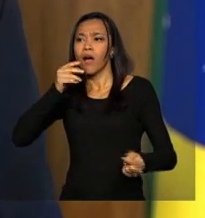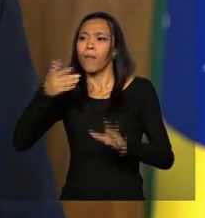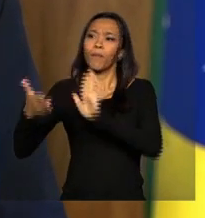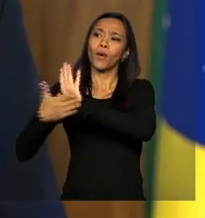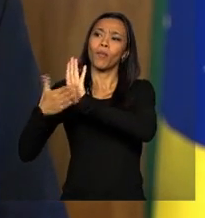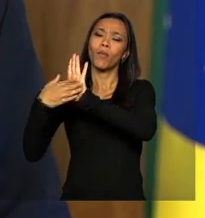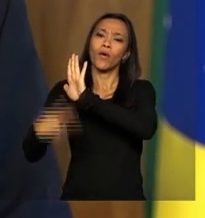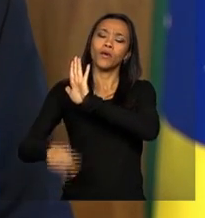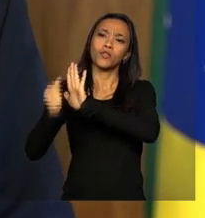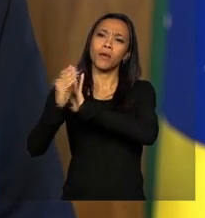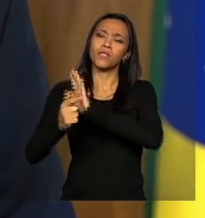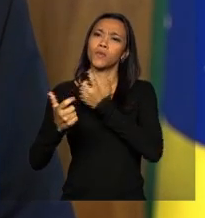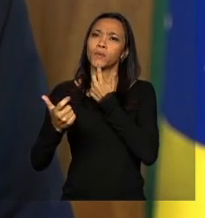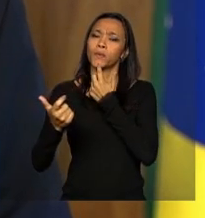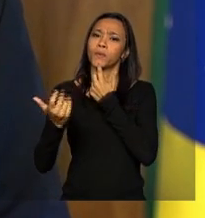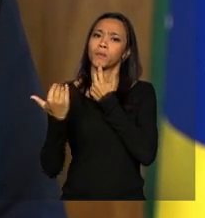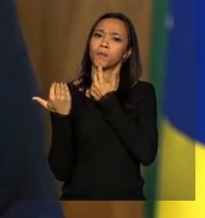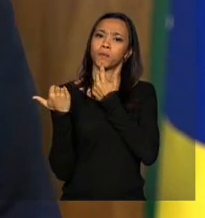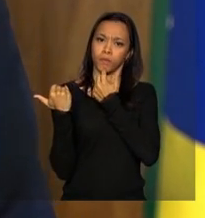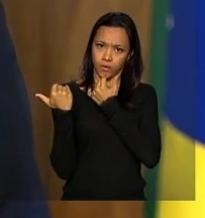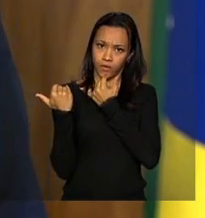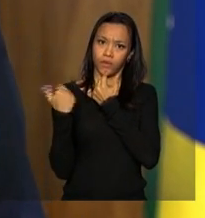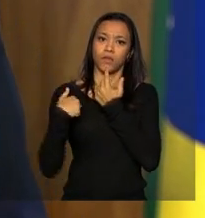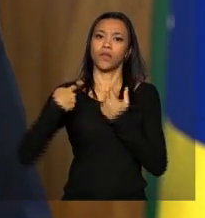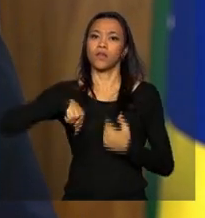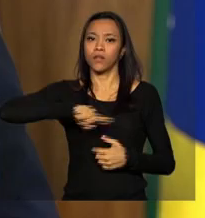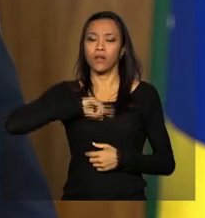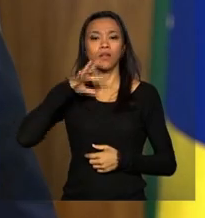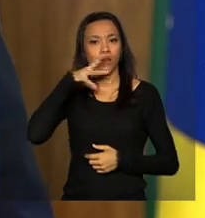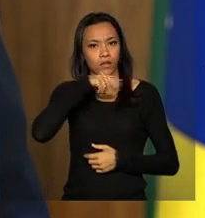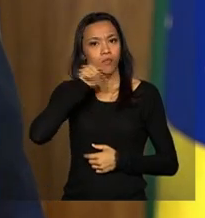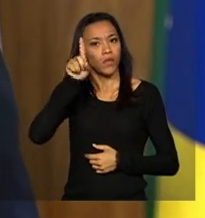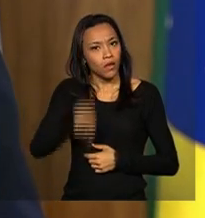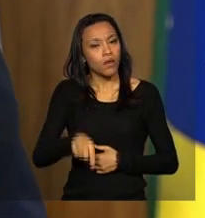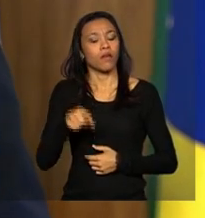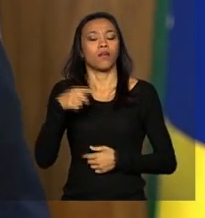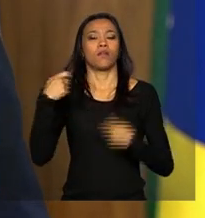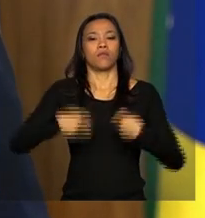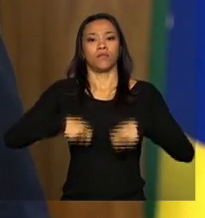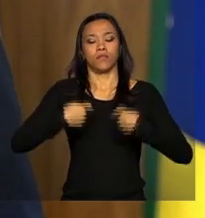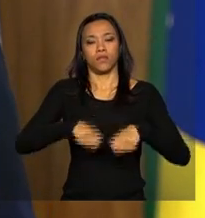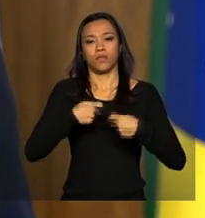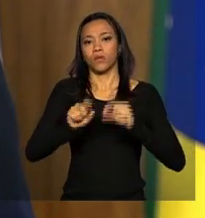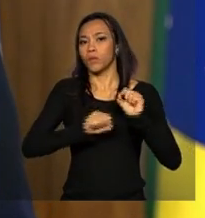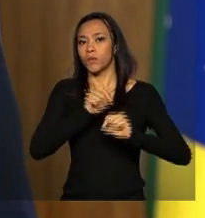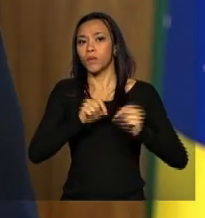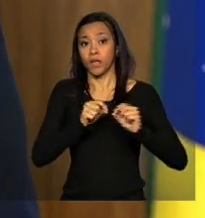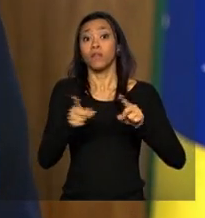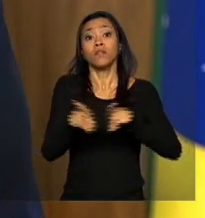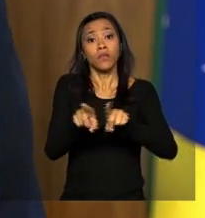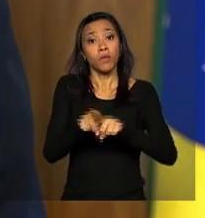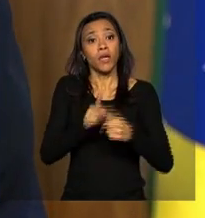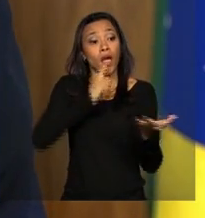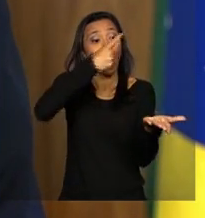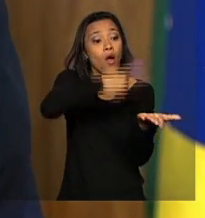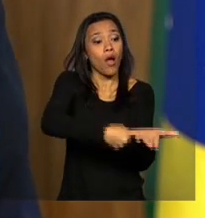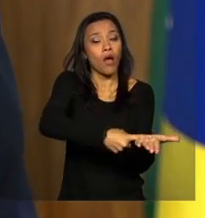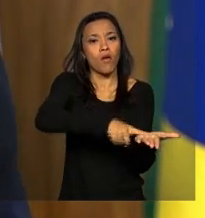pelo Brasil recentemente e nós achamos que é necessário estabelecer um acordo entre todos os países